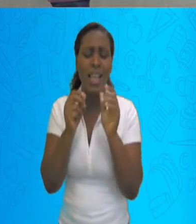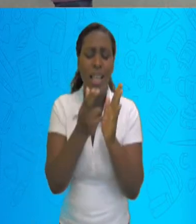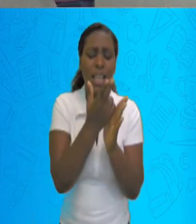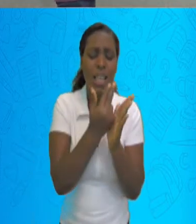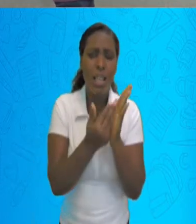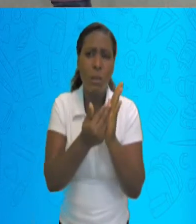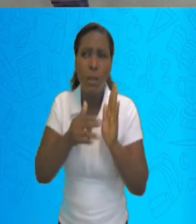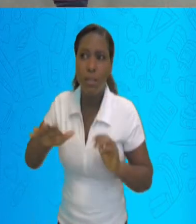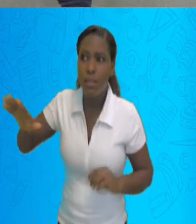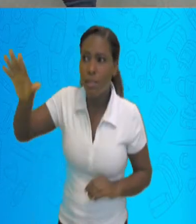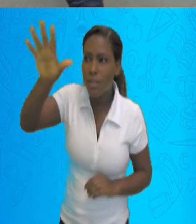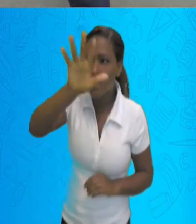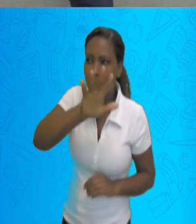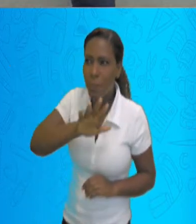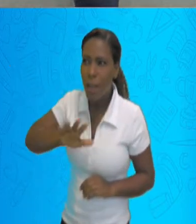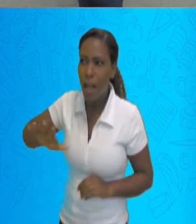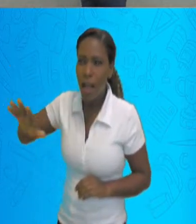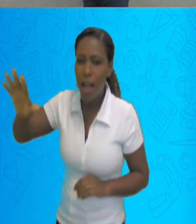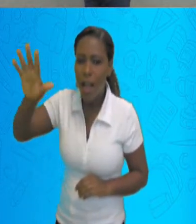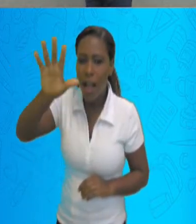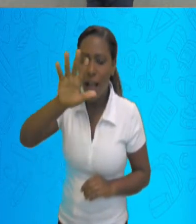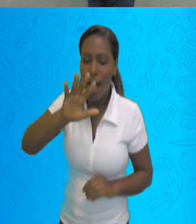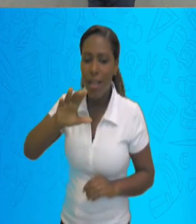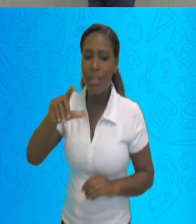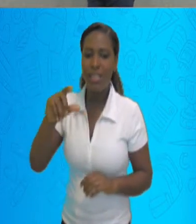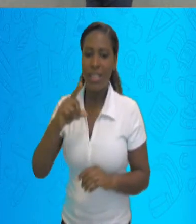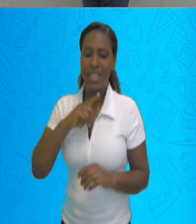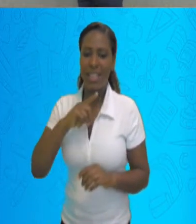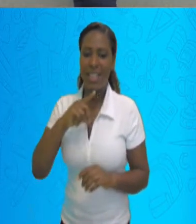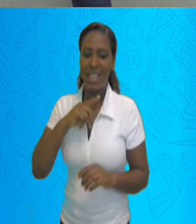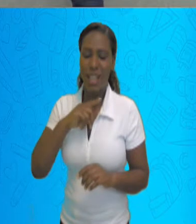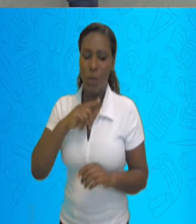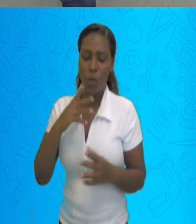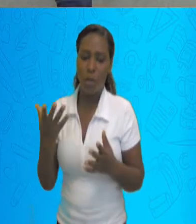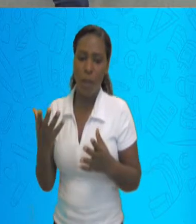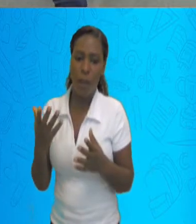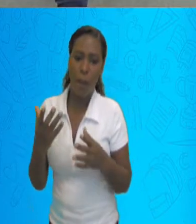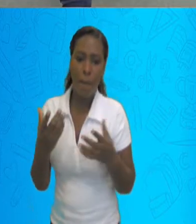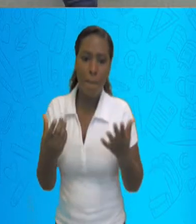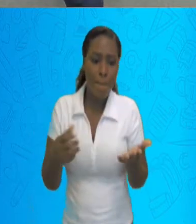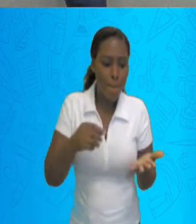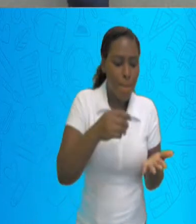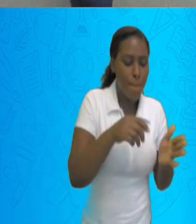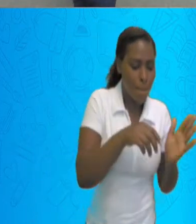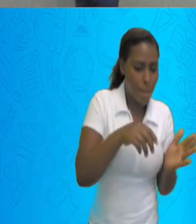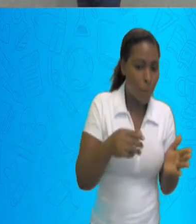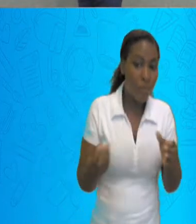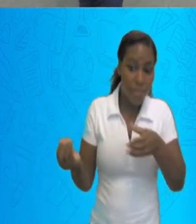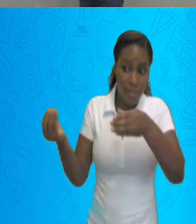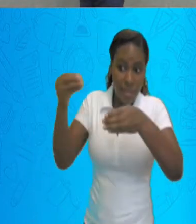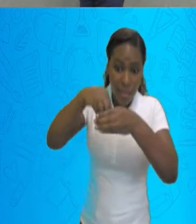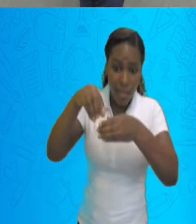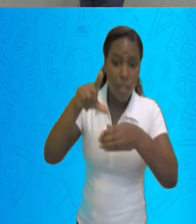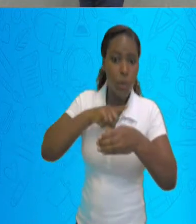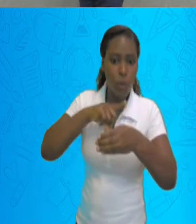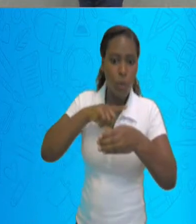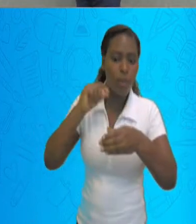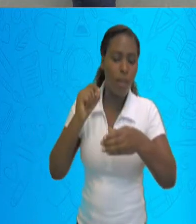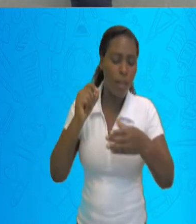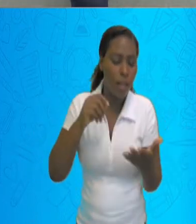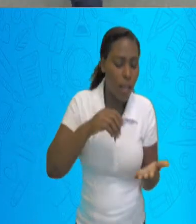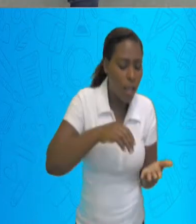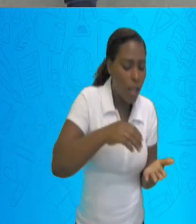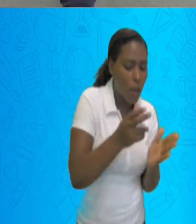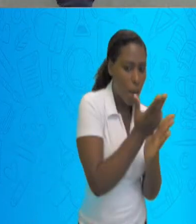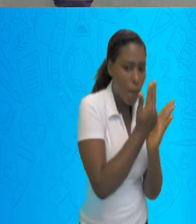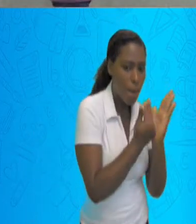suas faces são polígonos. Vamos com calma aqui. Observe comigo essa imagem aqui